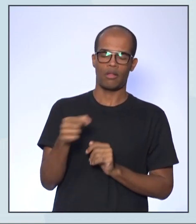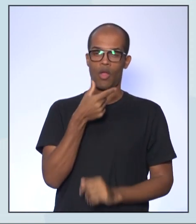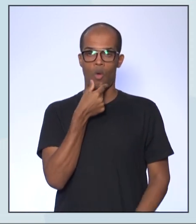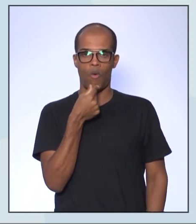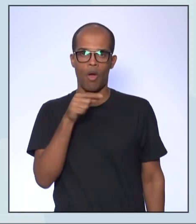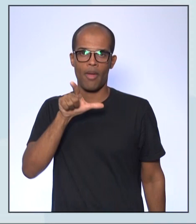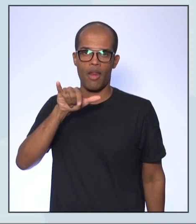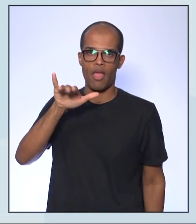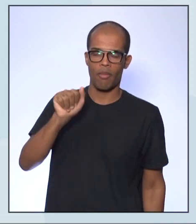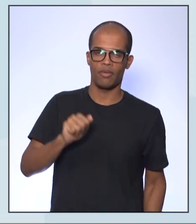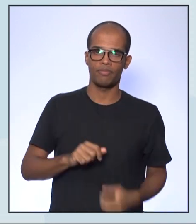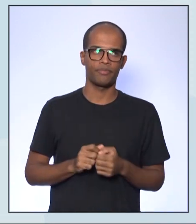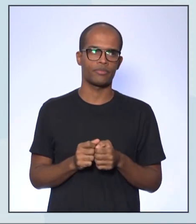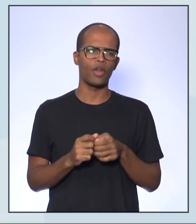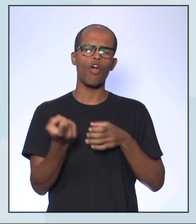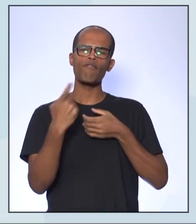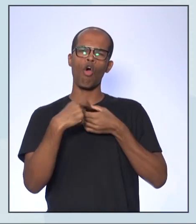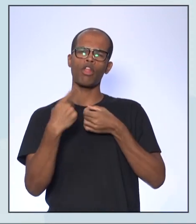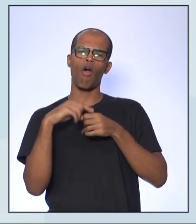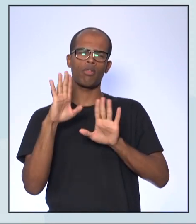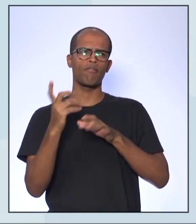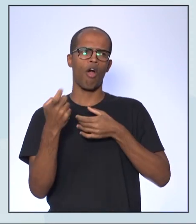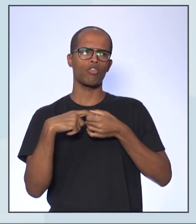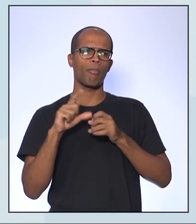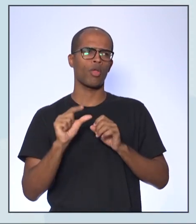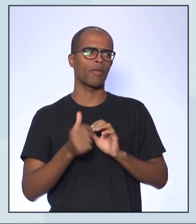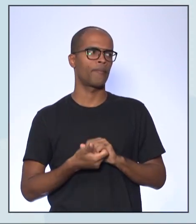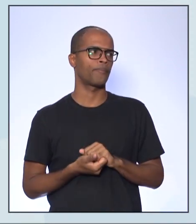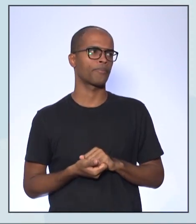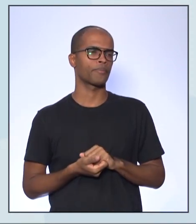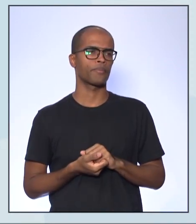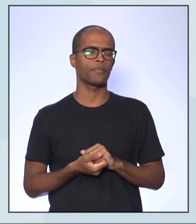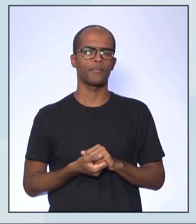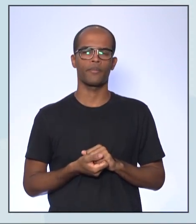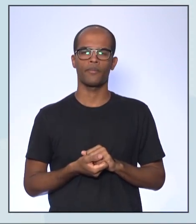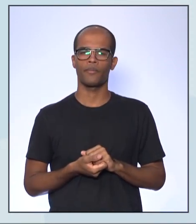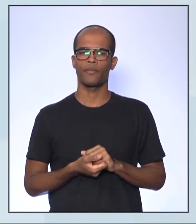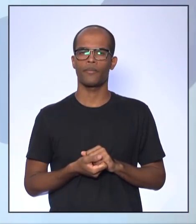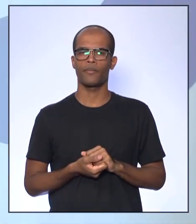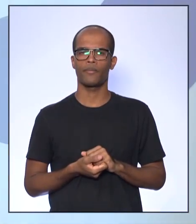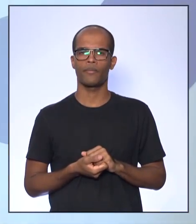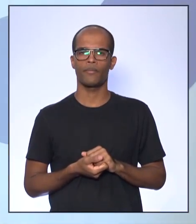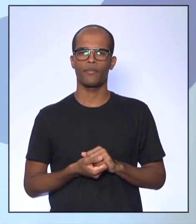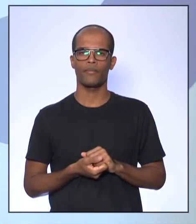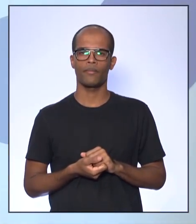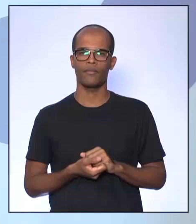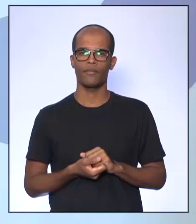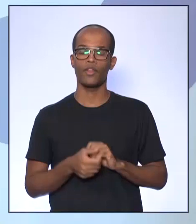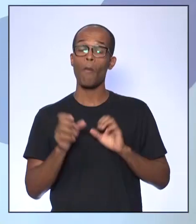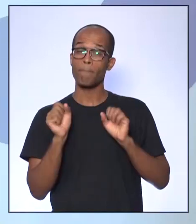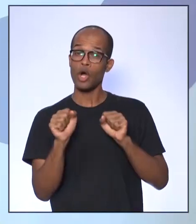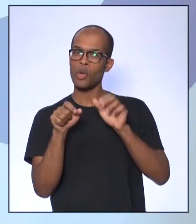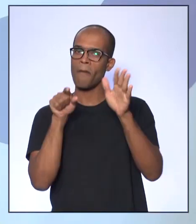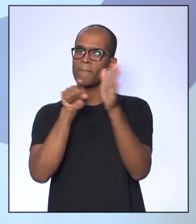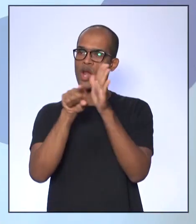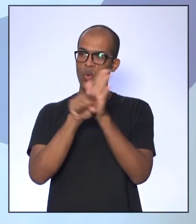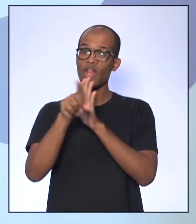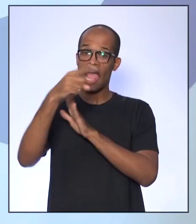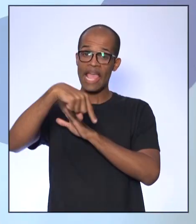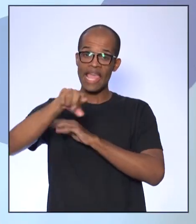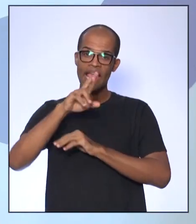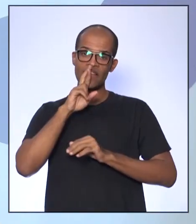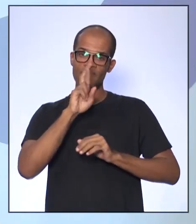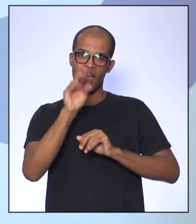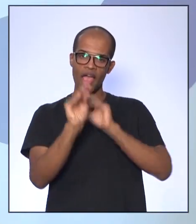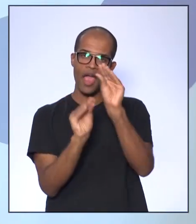Barreto. Volta um pouquinho esse slide aí, professor. Vamos fazer assim. Que tal a gente perguntar e aí eles vão respondendo no